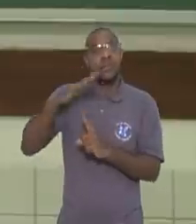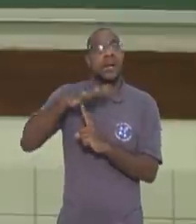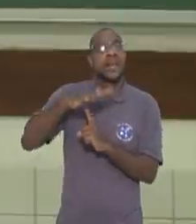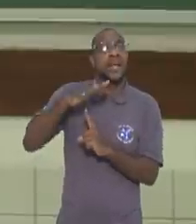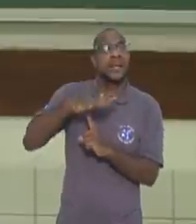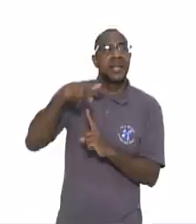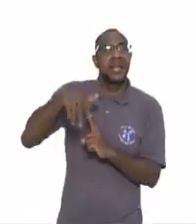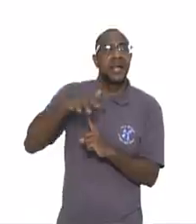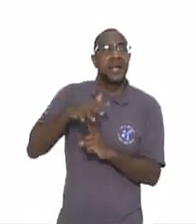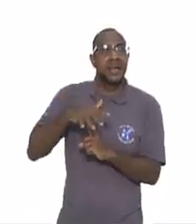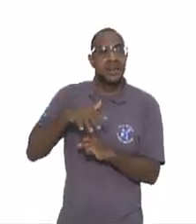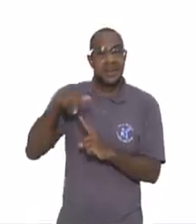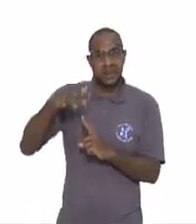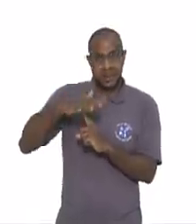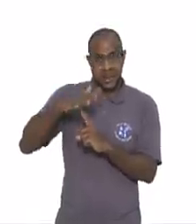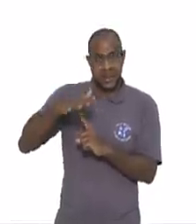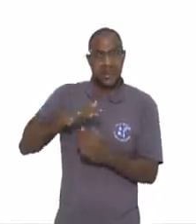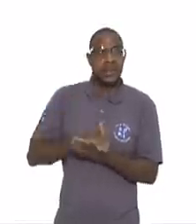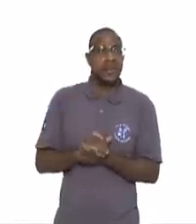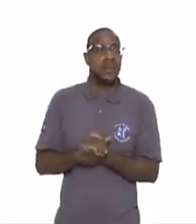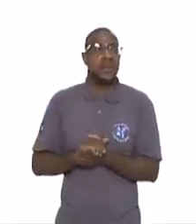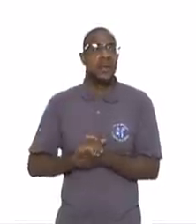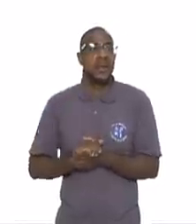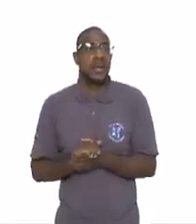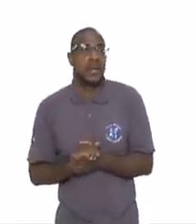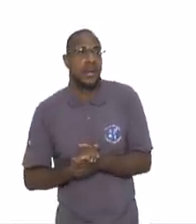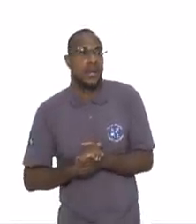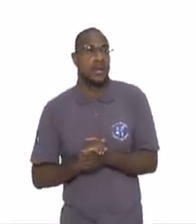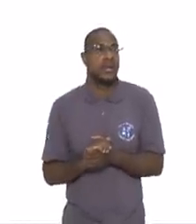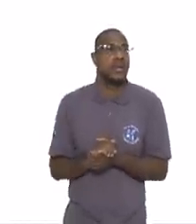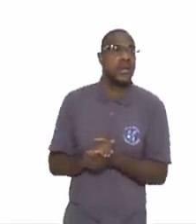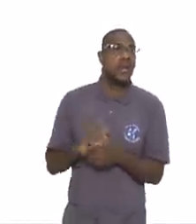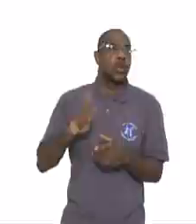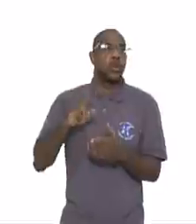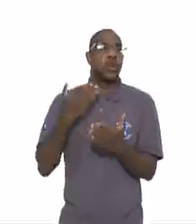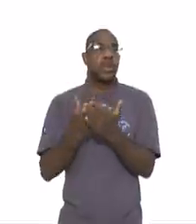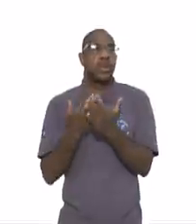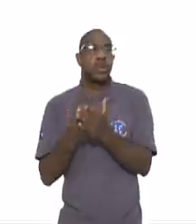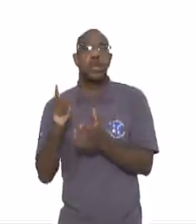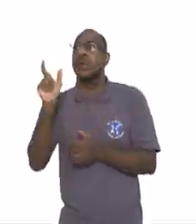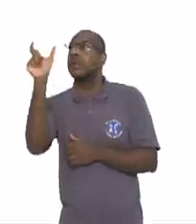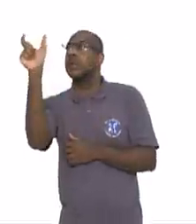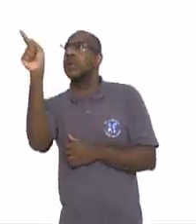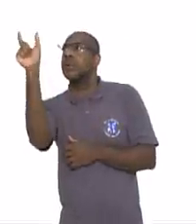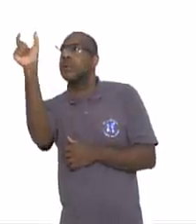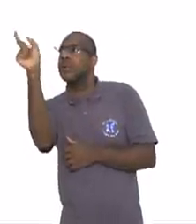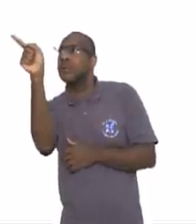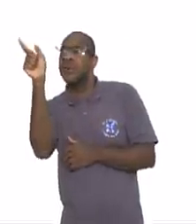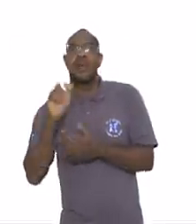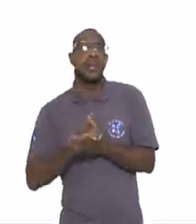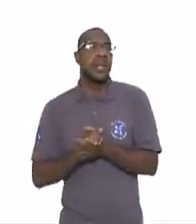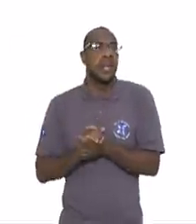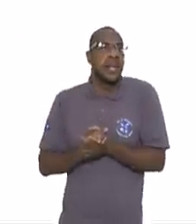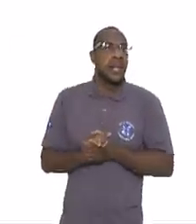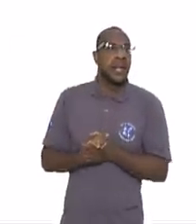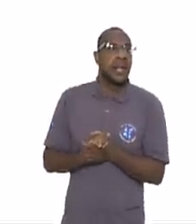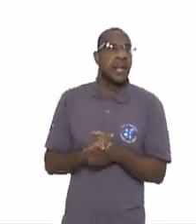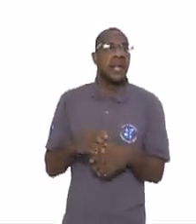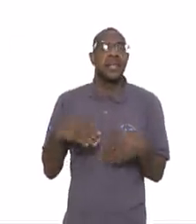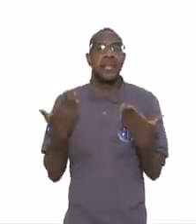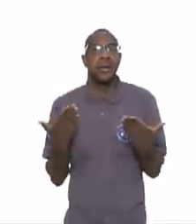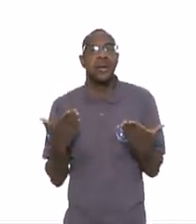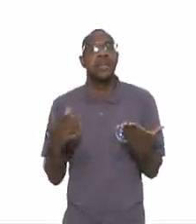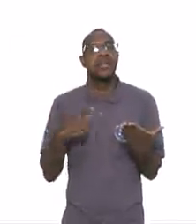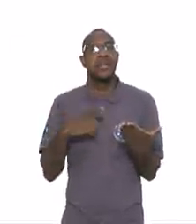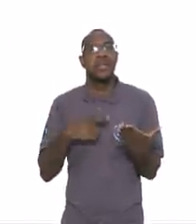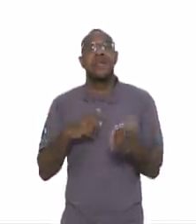Colégio Elísio Viana. Então eles têm lá, eu coloquei aqui o QR Code, se tem interesse, várias experiências bem legais para fazer, de